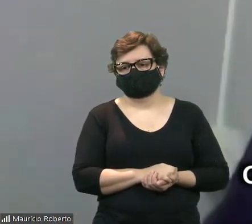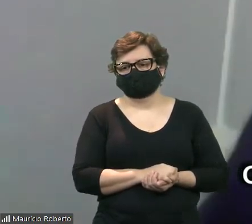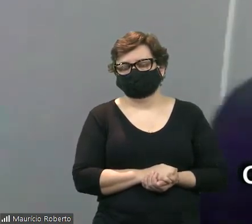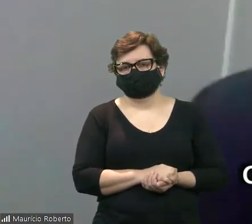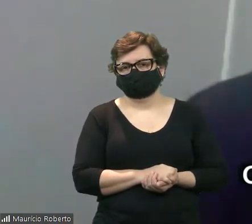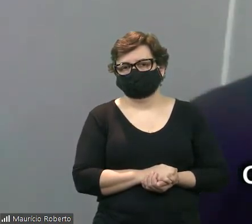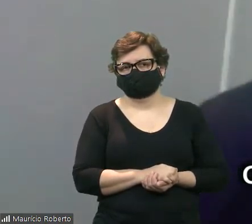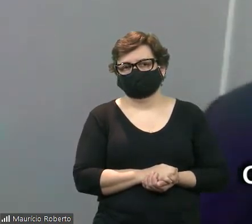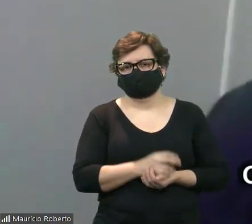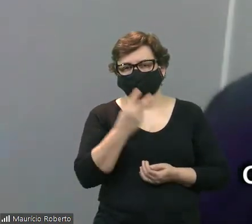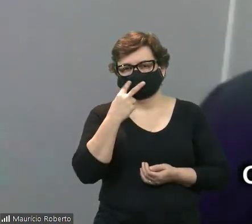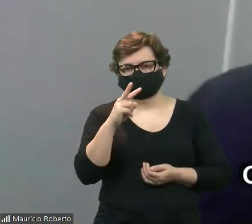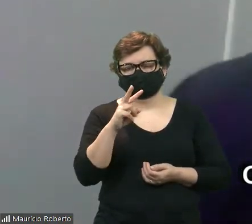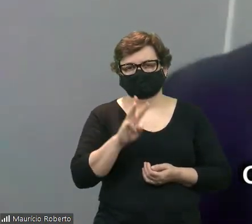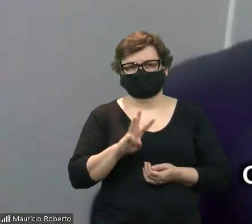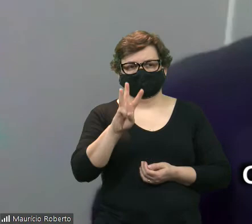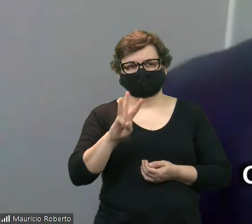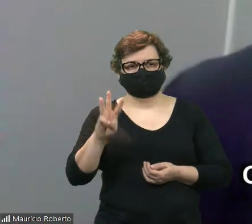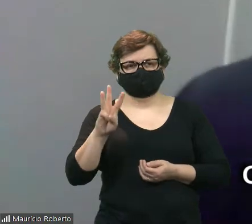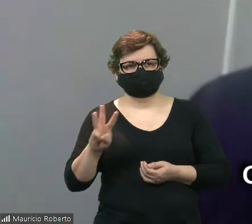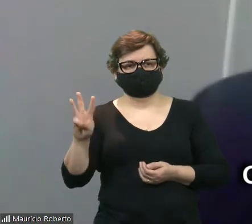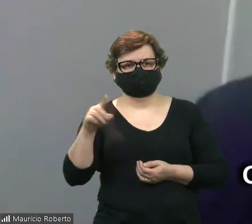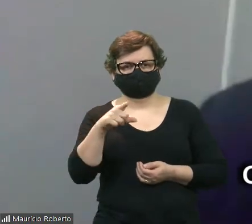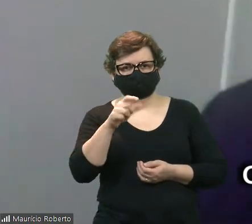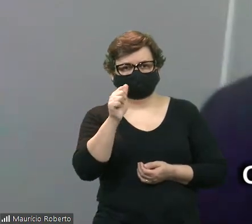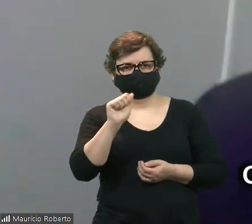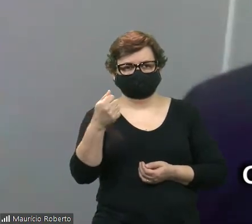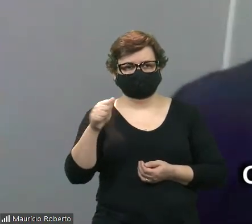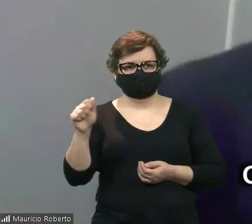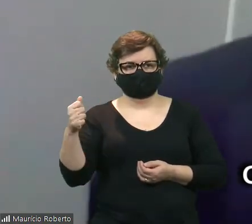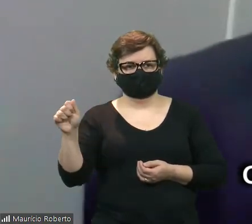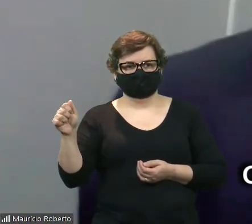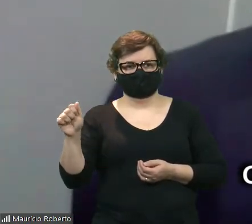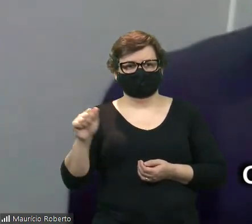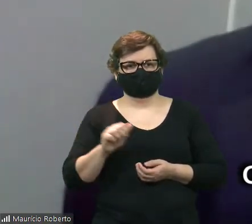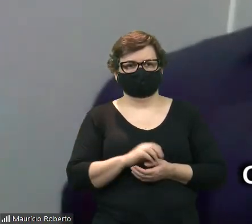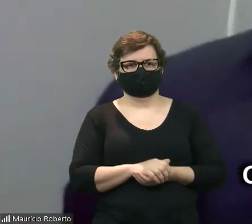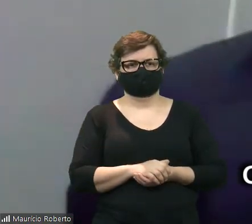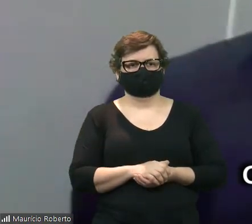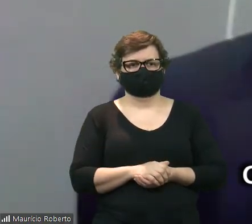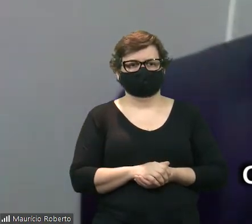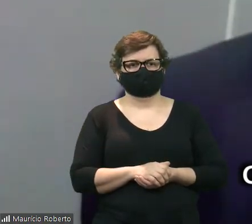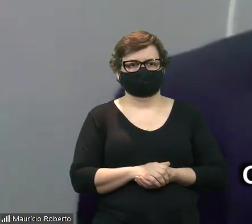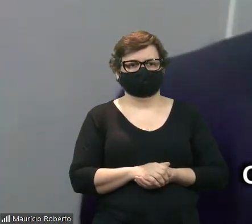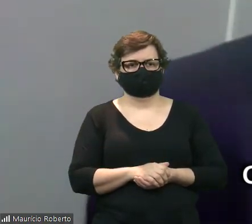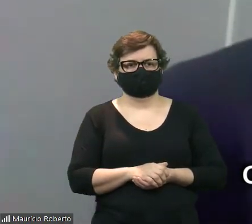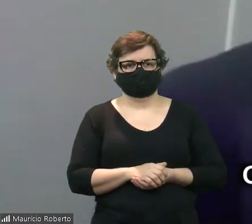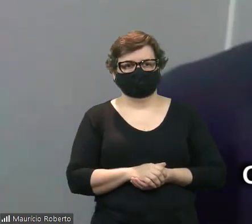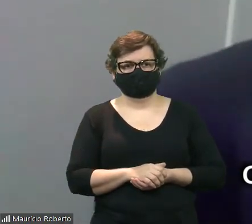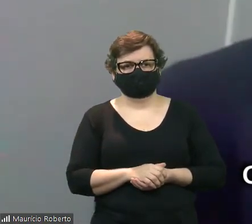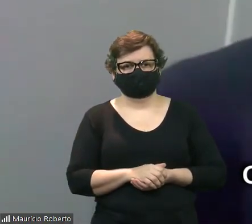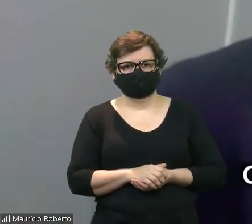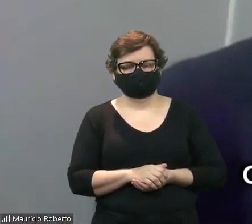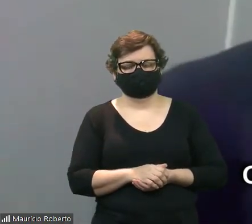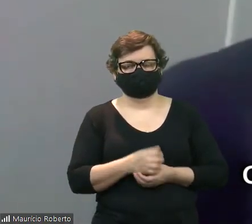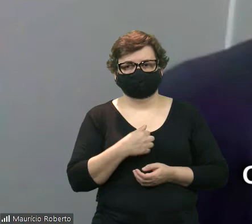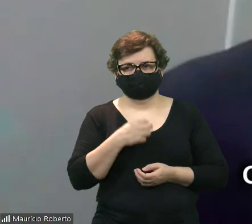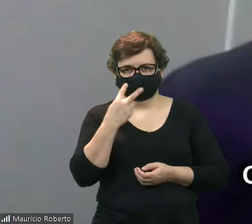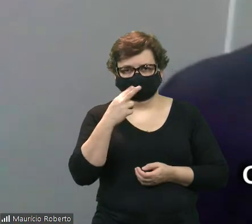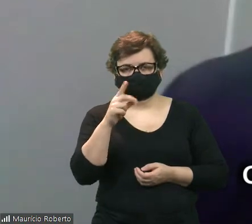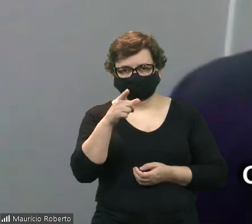Verificando aqui o site dessa associação, espero não estar equivocado, mas acabei verificando